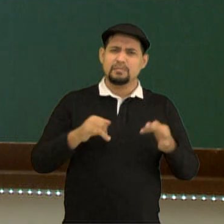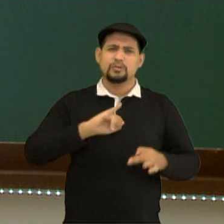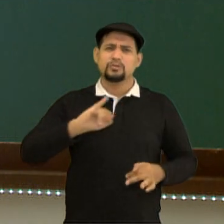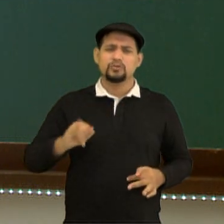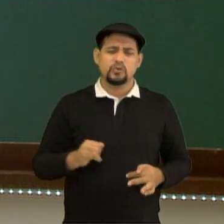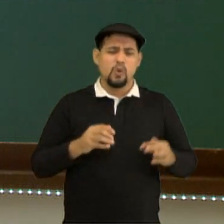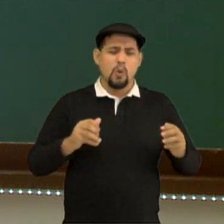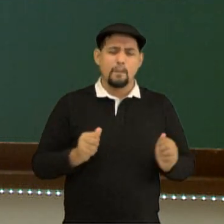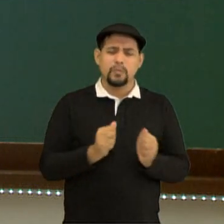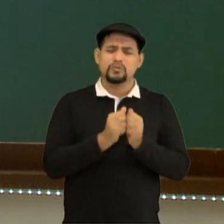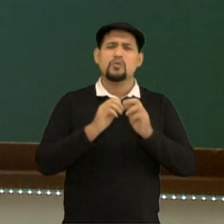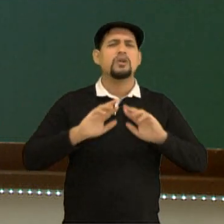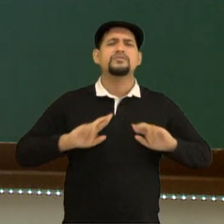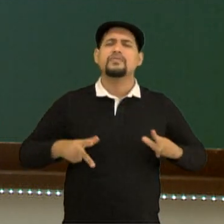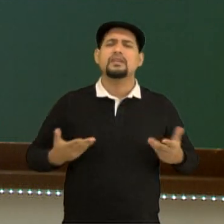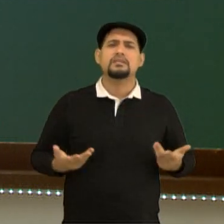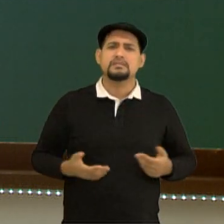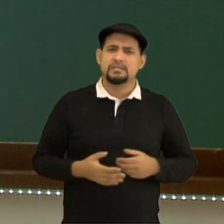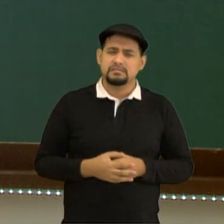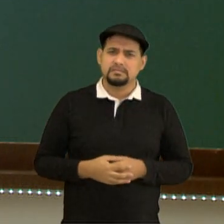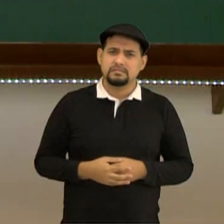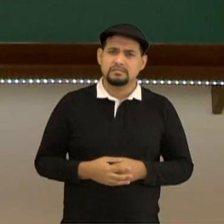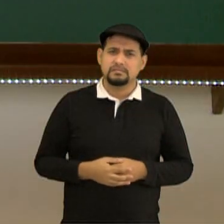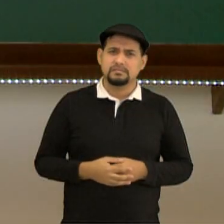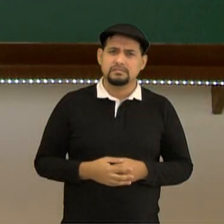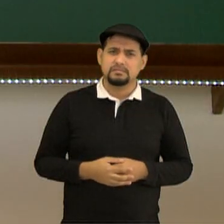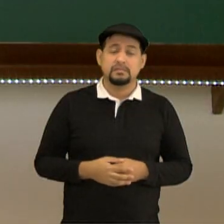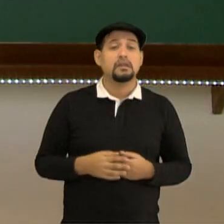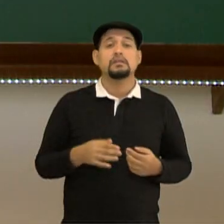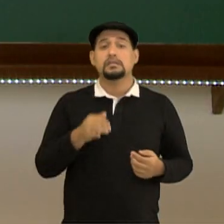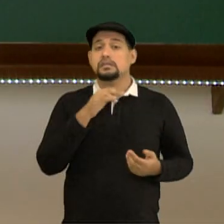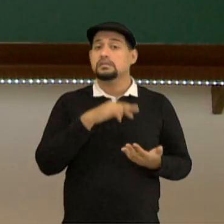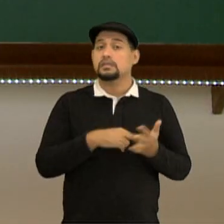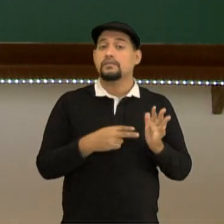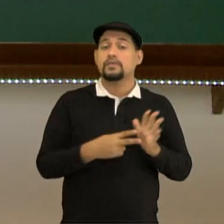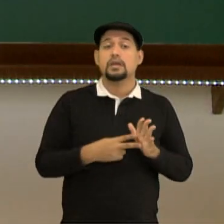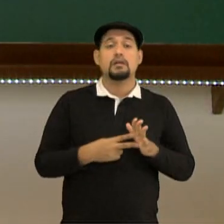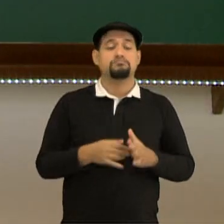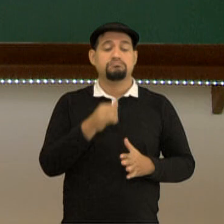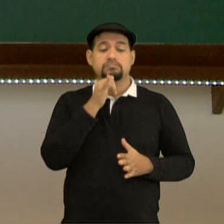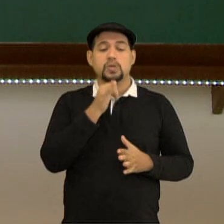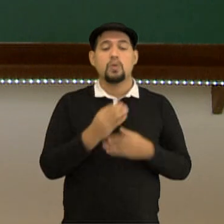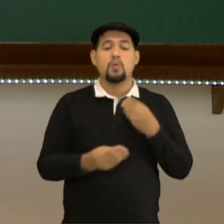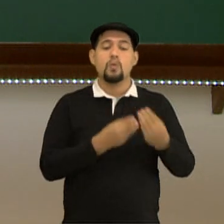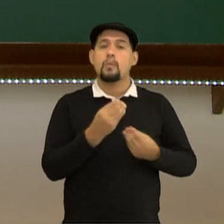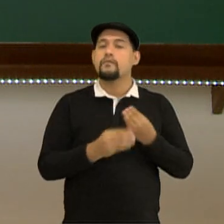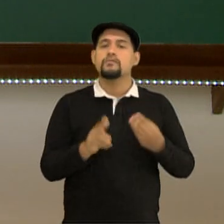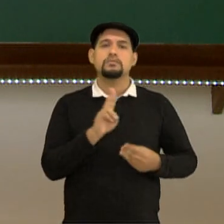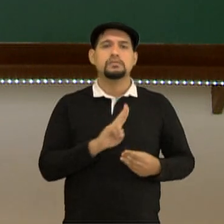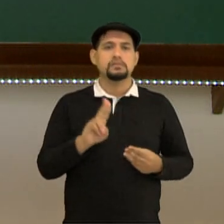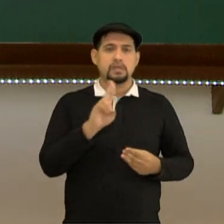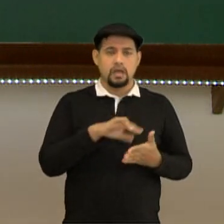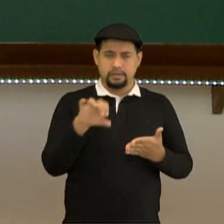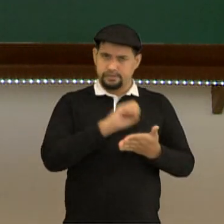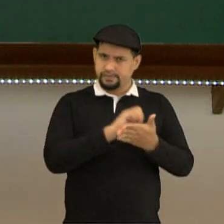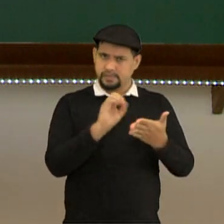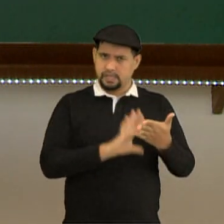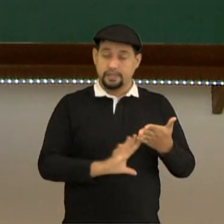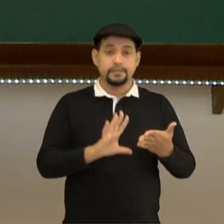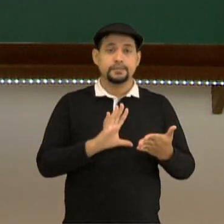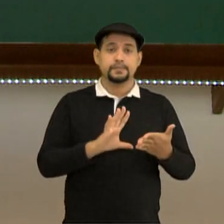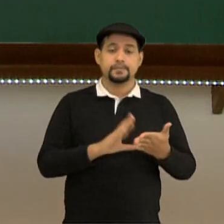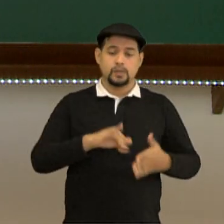é a diferença entre eles? Na verdade é a forma que eu vou atacar o problema, podemos dizer assim. O